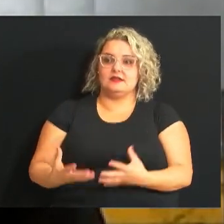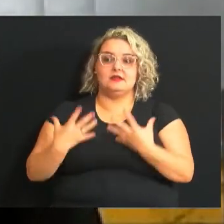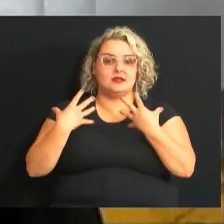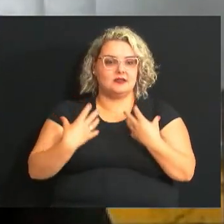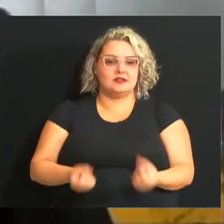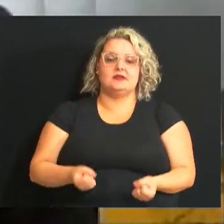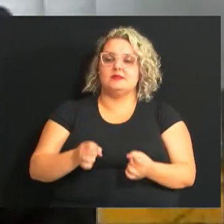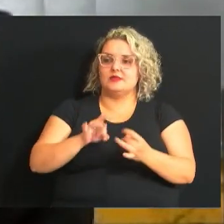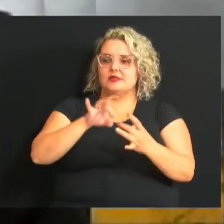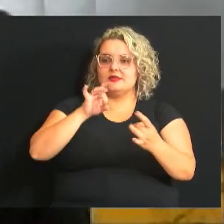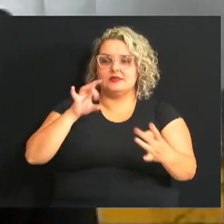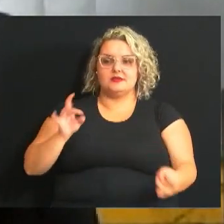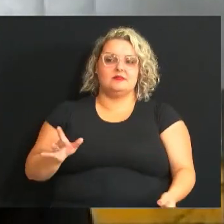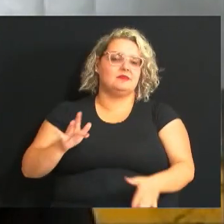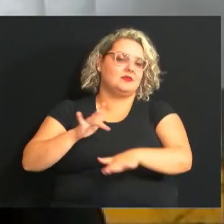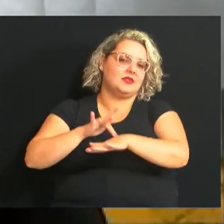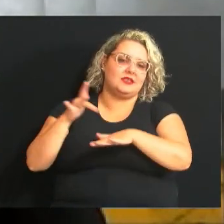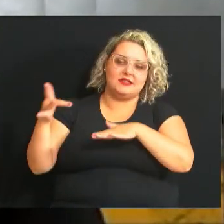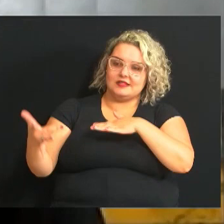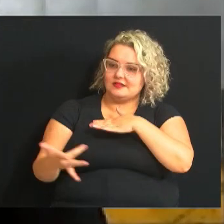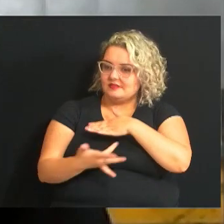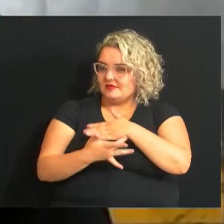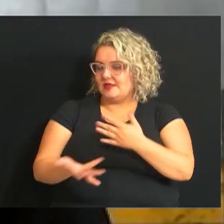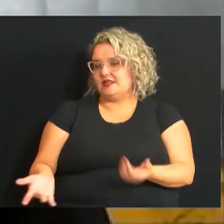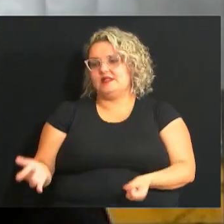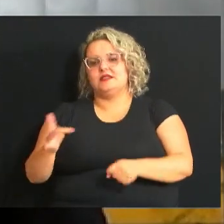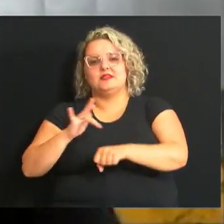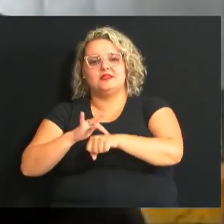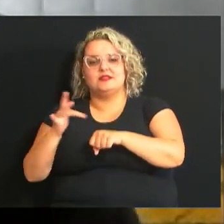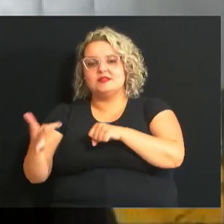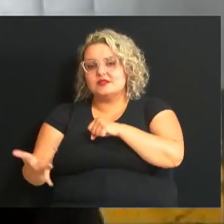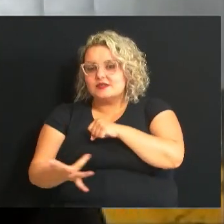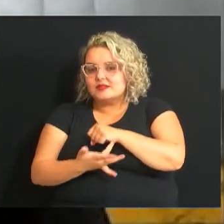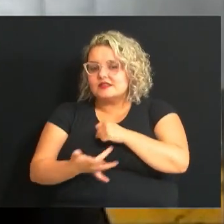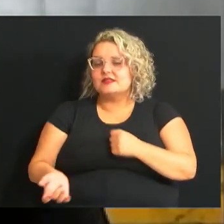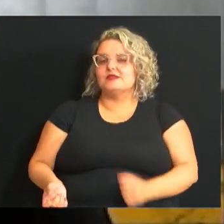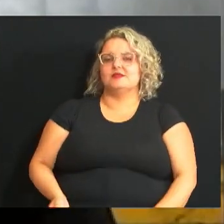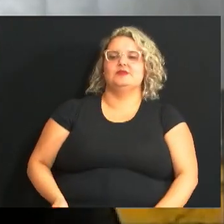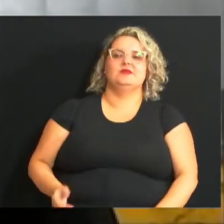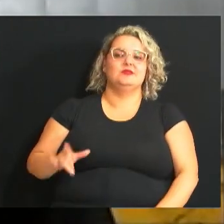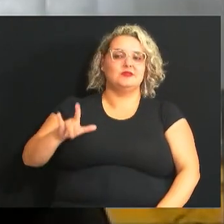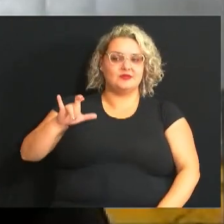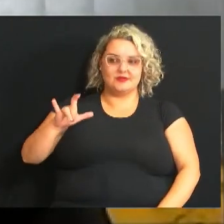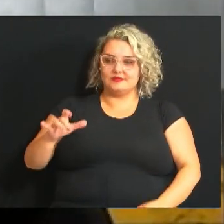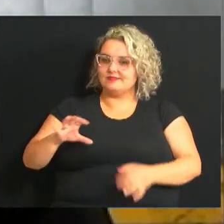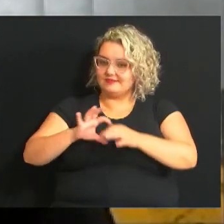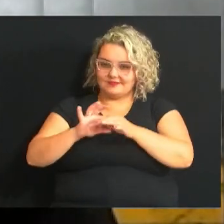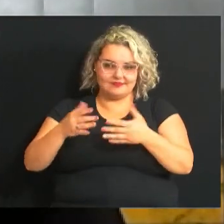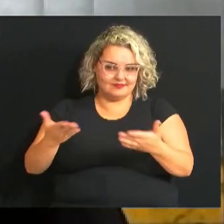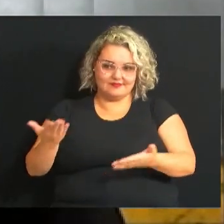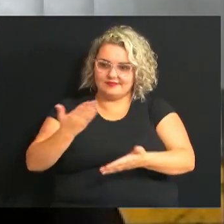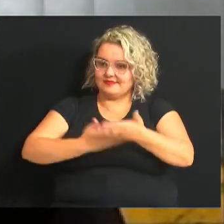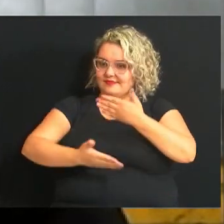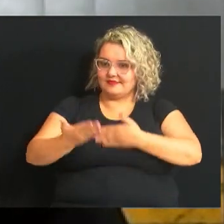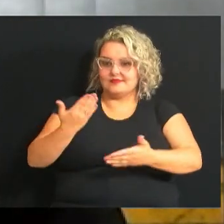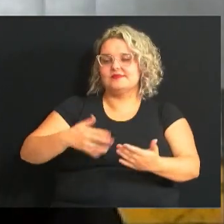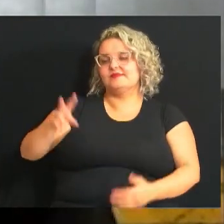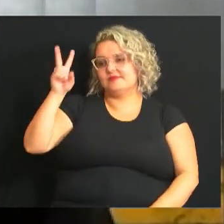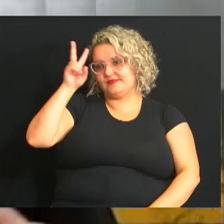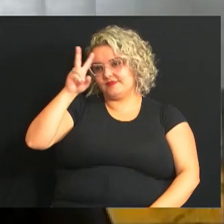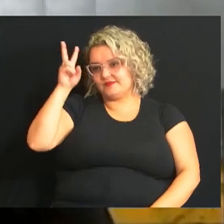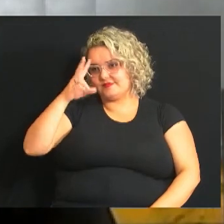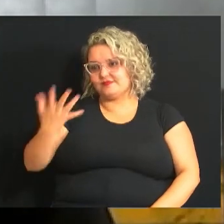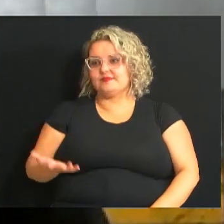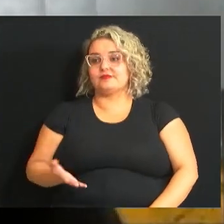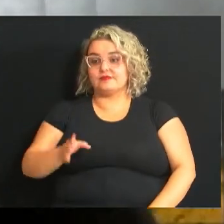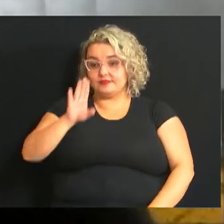mídias sociais, galera me procurando no Instagram. E eu estou aqui para isso, assim, para compartilhar histórias, né? Principalmente porque